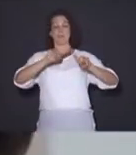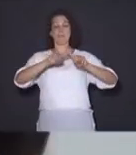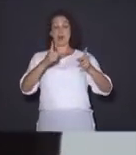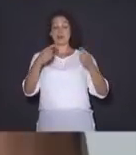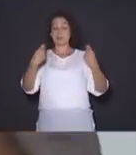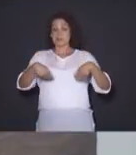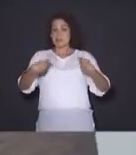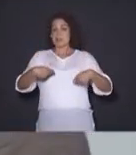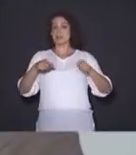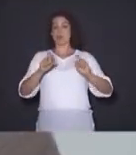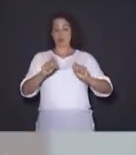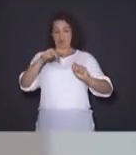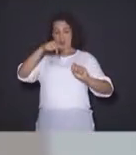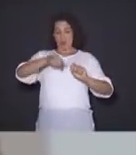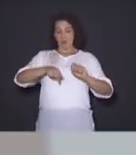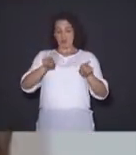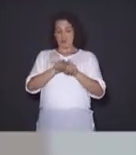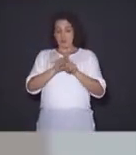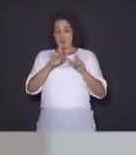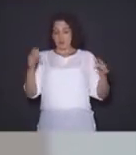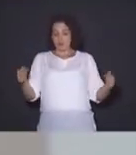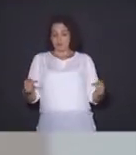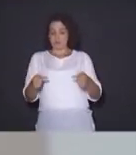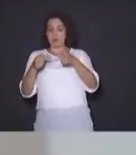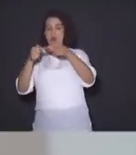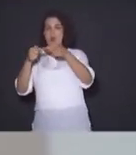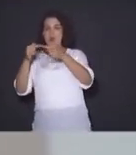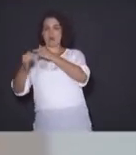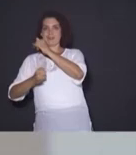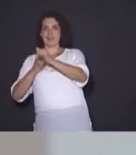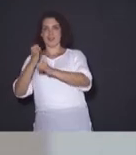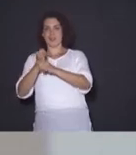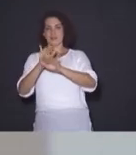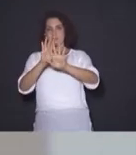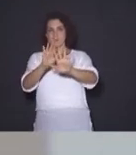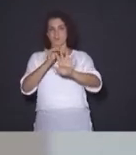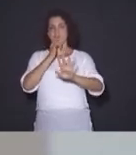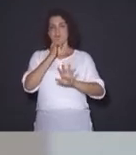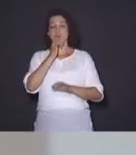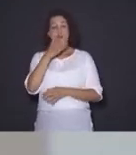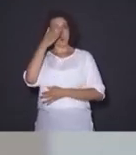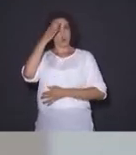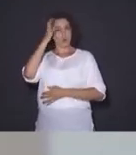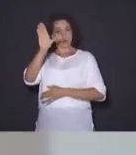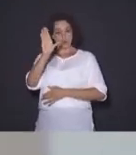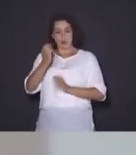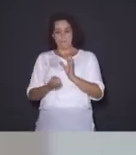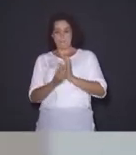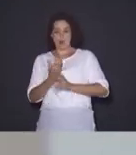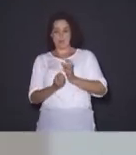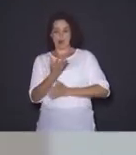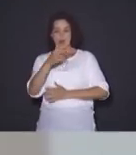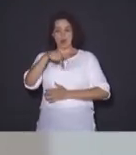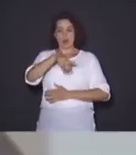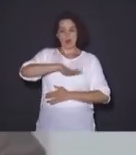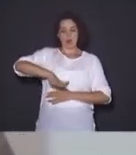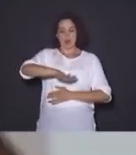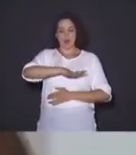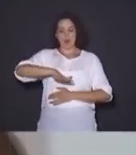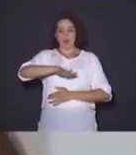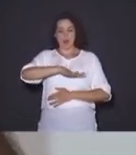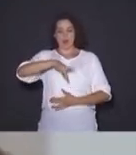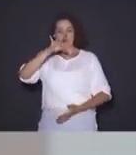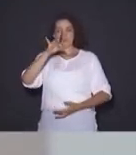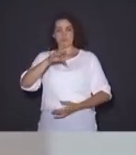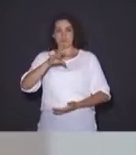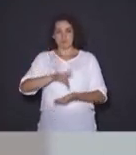internet ou seja as culturas que são produzidas localmente nessas regiões possam efetivamente ganhar